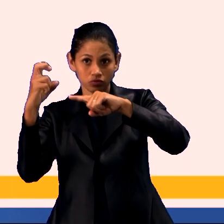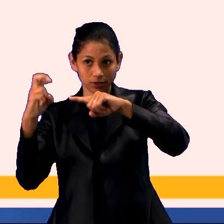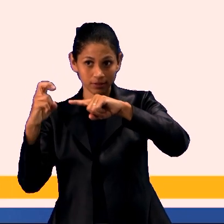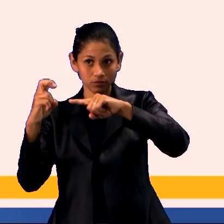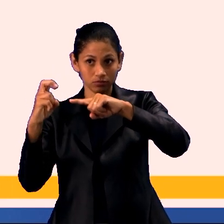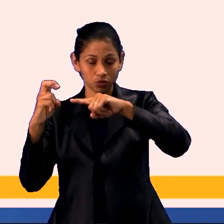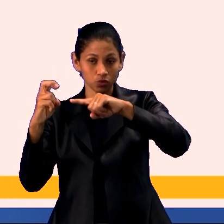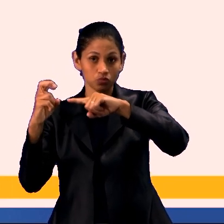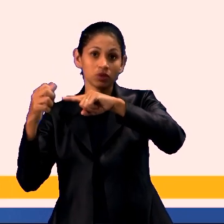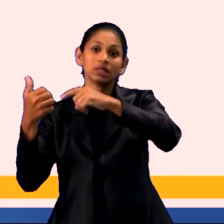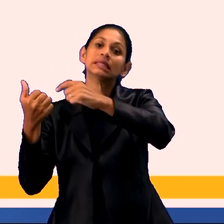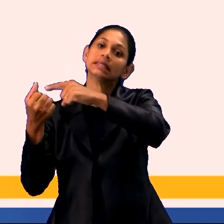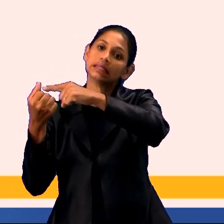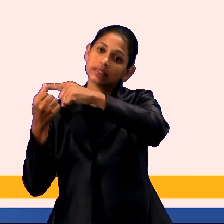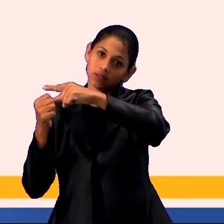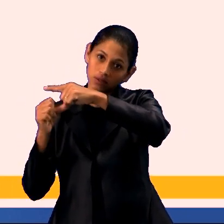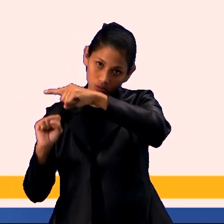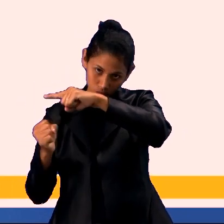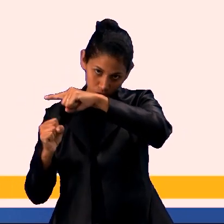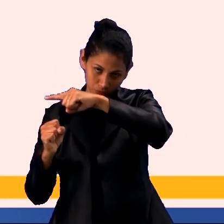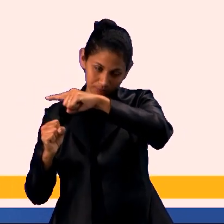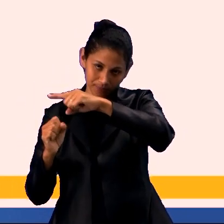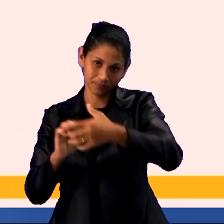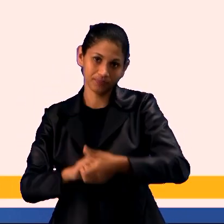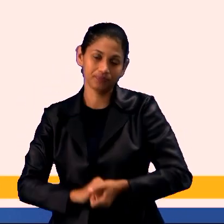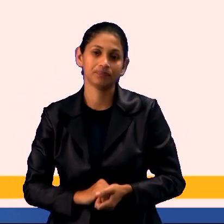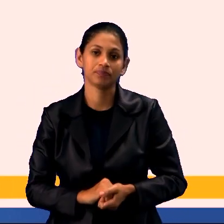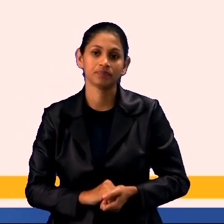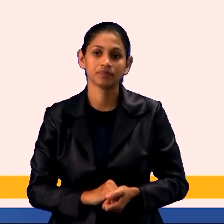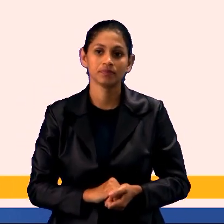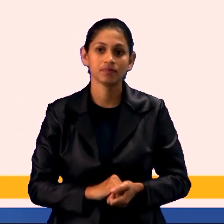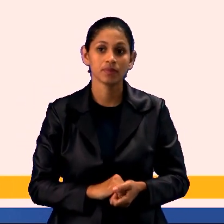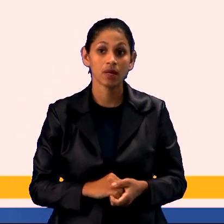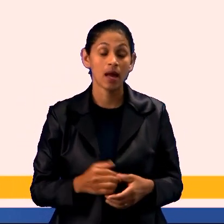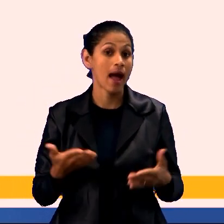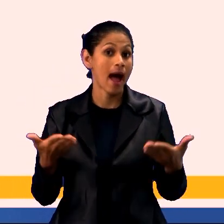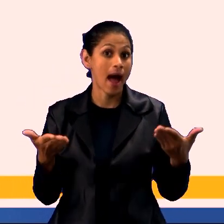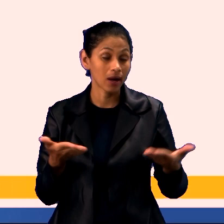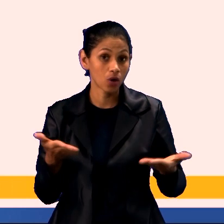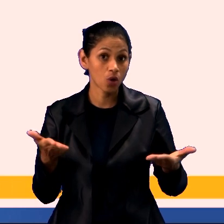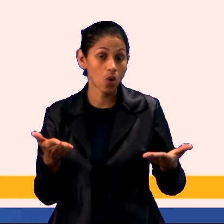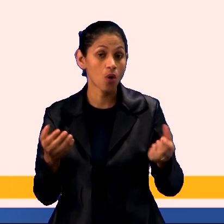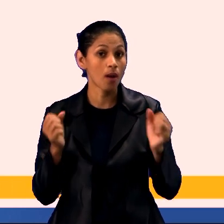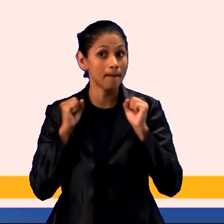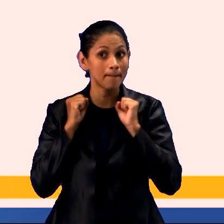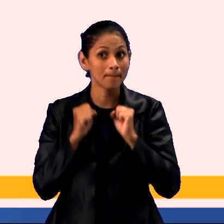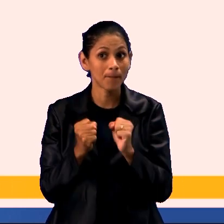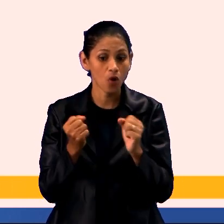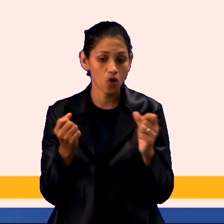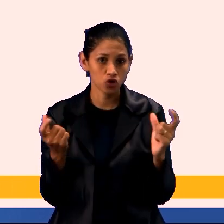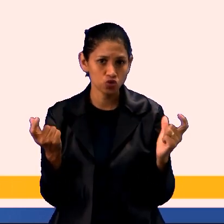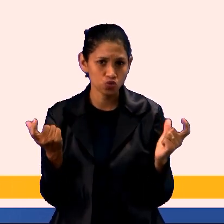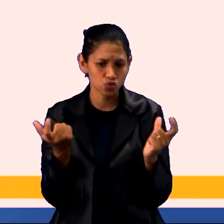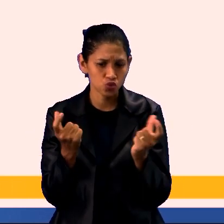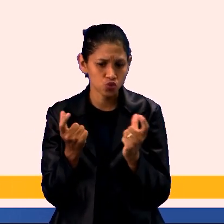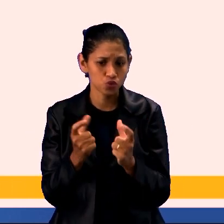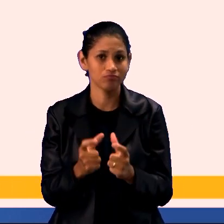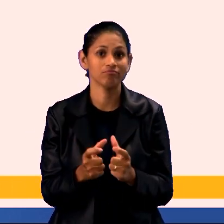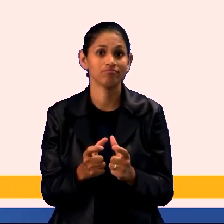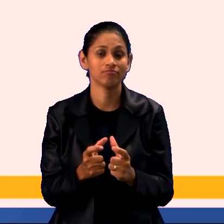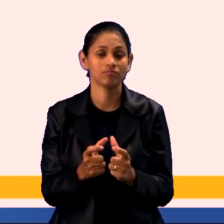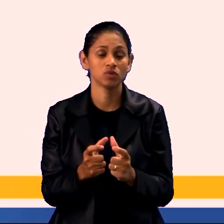temos uma fração 30 sobre 16, que nós podemos reduzi-la, porque ambos, tanto o numerador